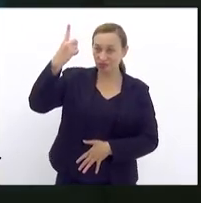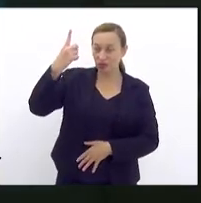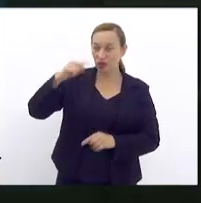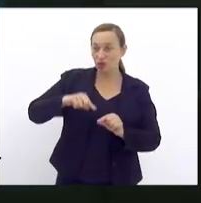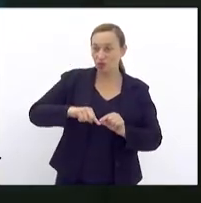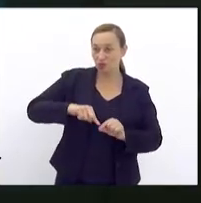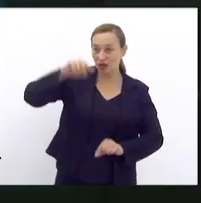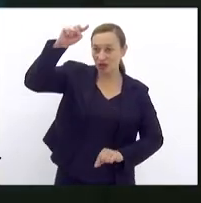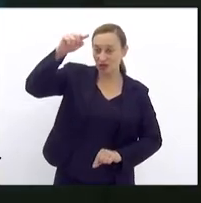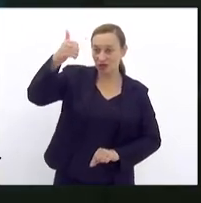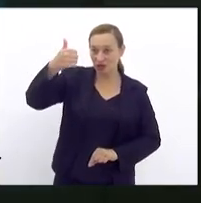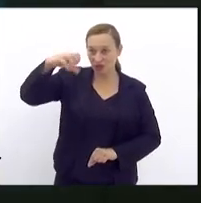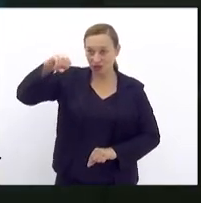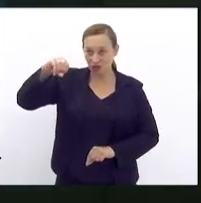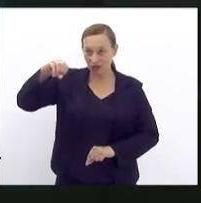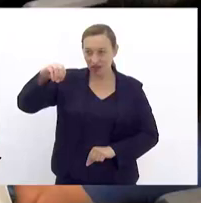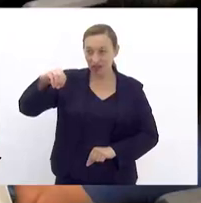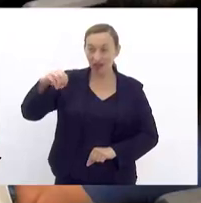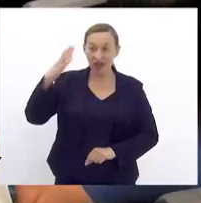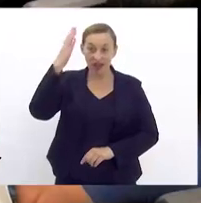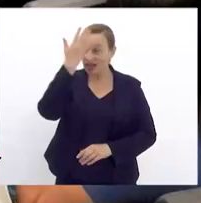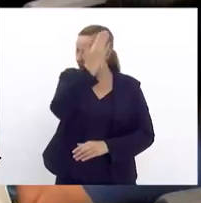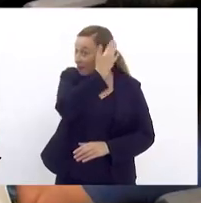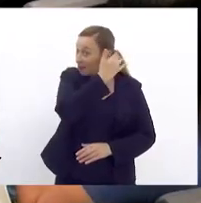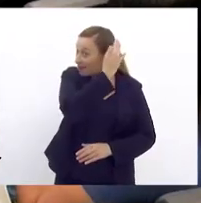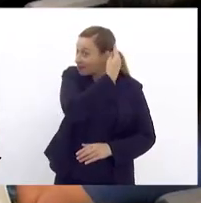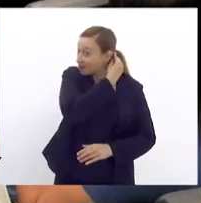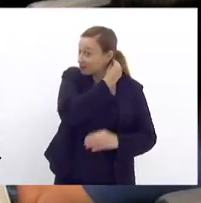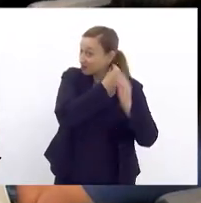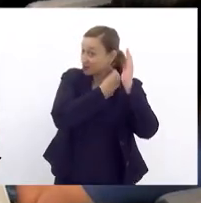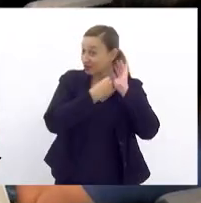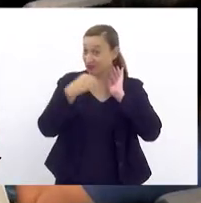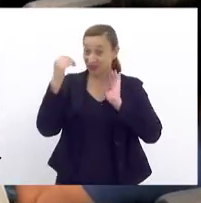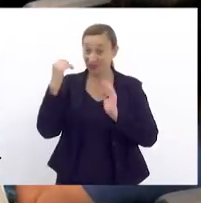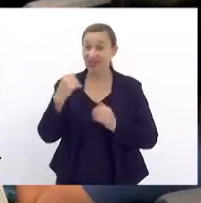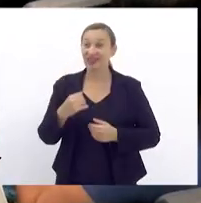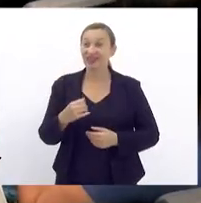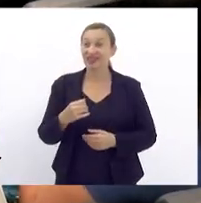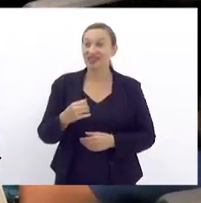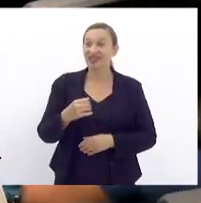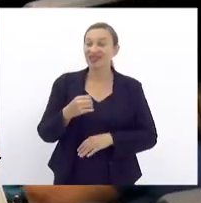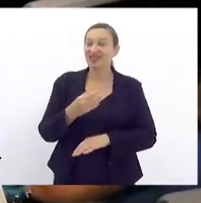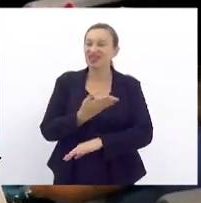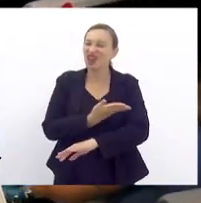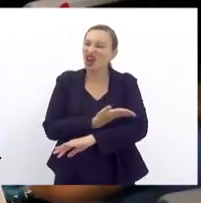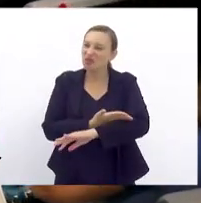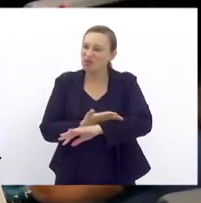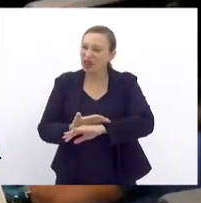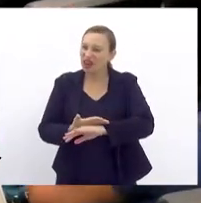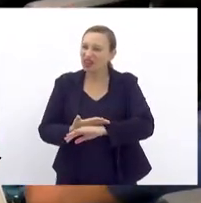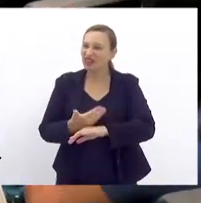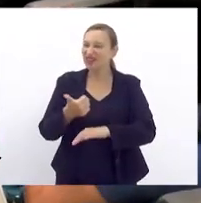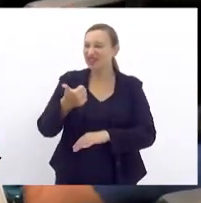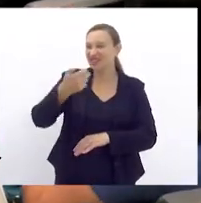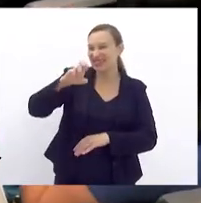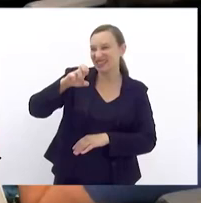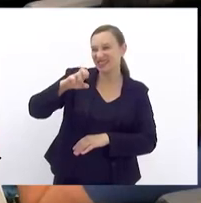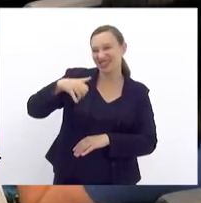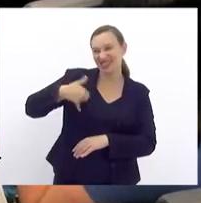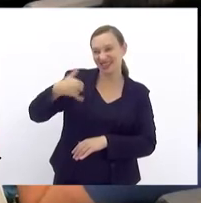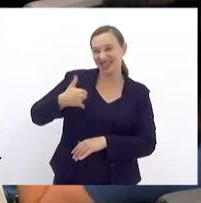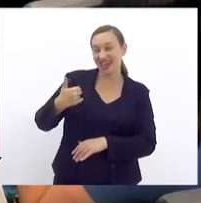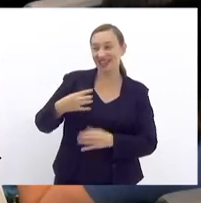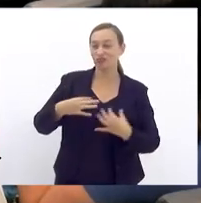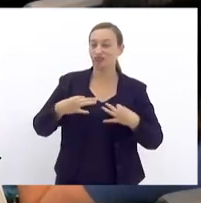90 tenho cabelos relativamente cabelos grisalhos desde os 15 anos de idade Estou vestindo um terno